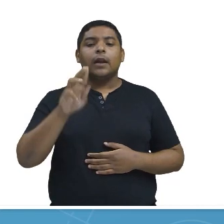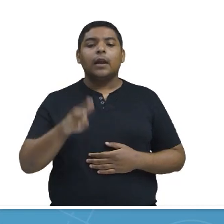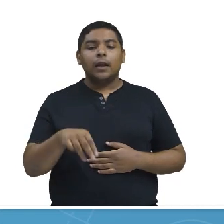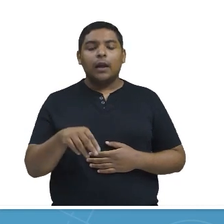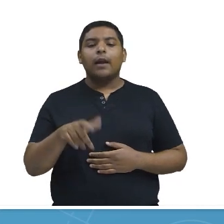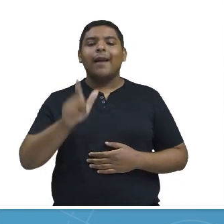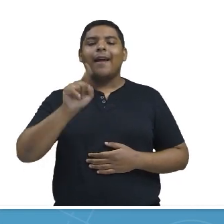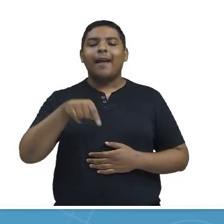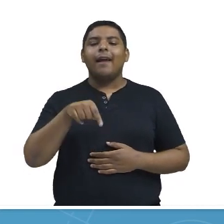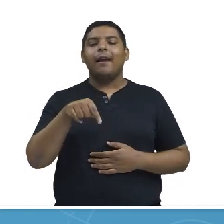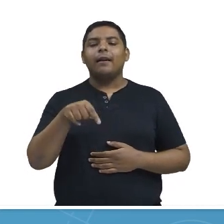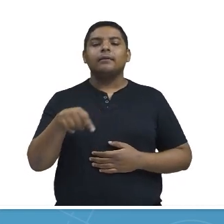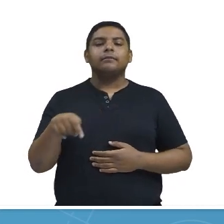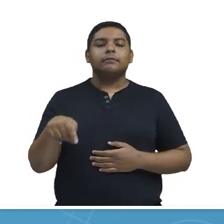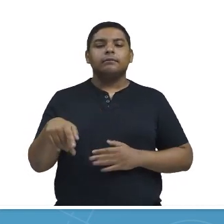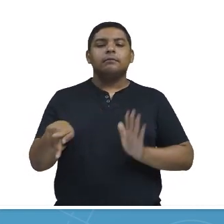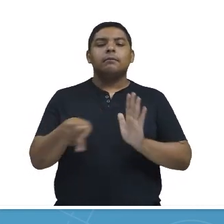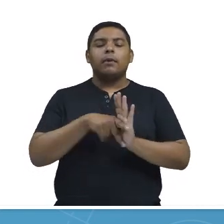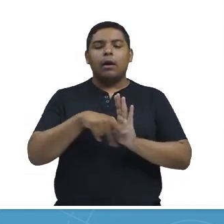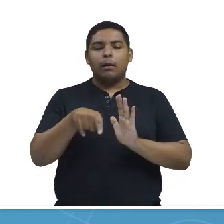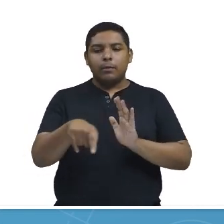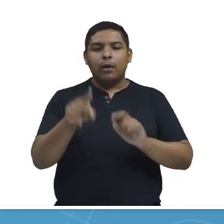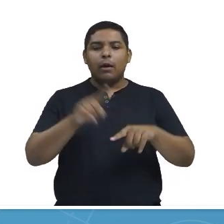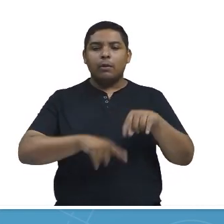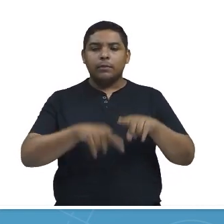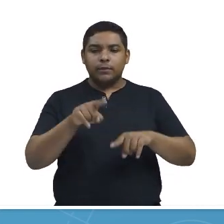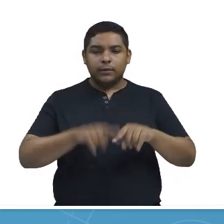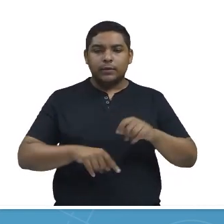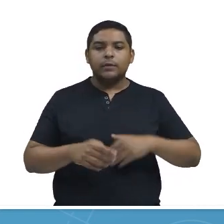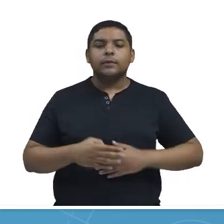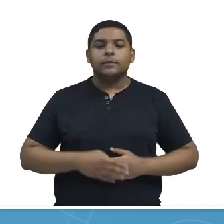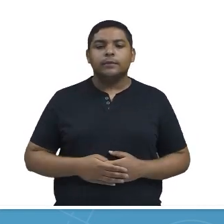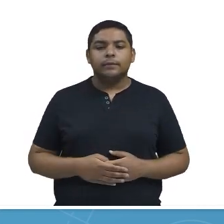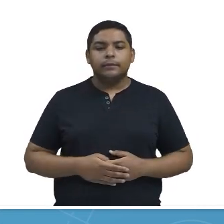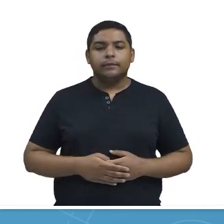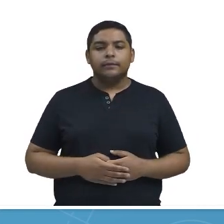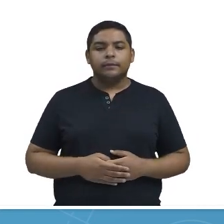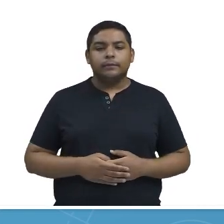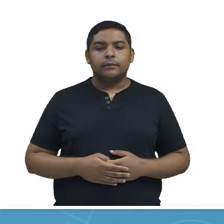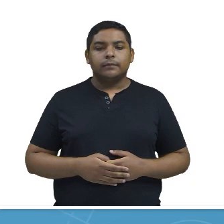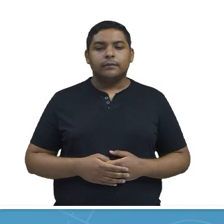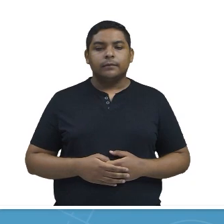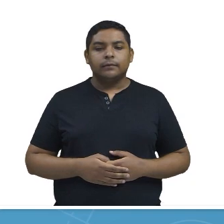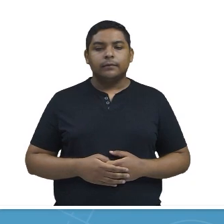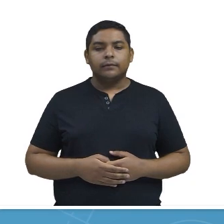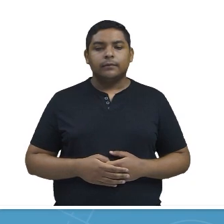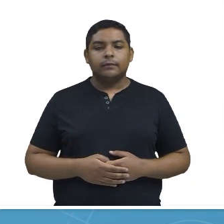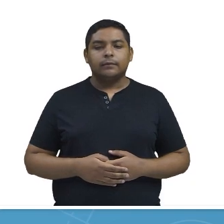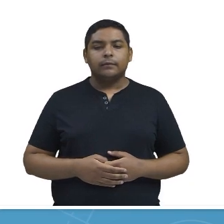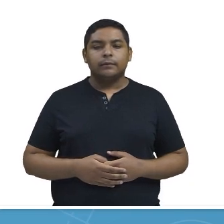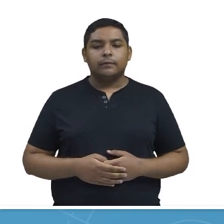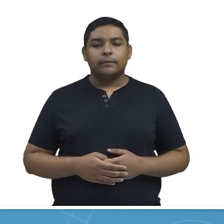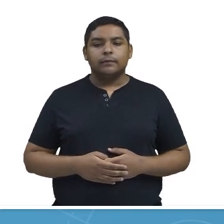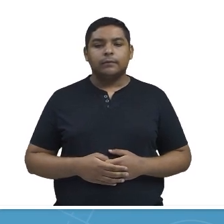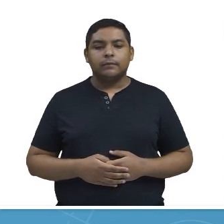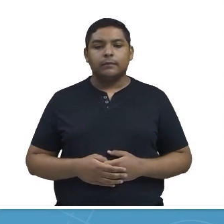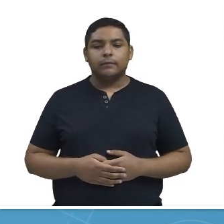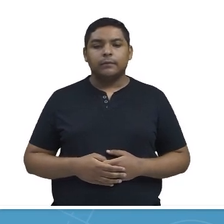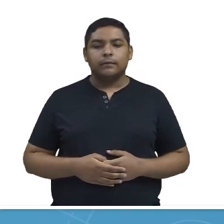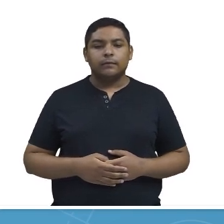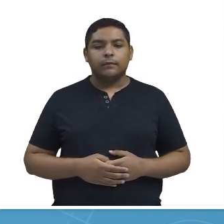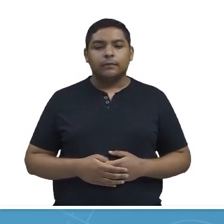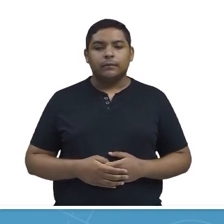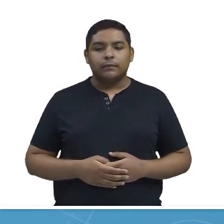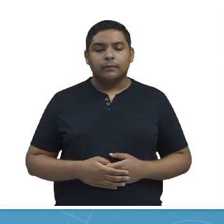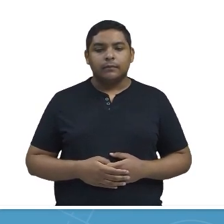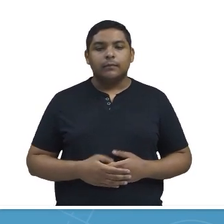pertencem esses objetos, que no caso são as t-shirts. Vamos ver mais um pouquinho também sobre o whose. Acompanhe comigo um